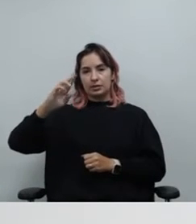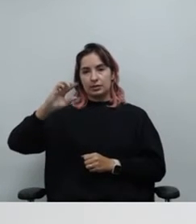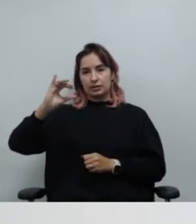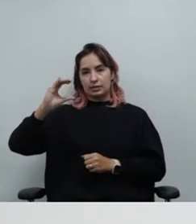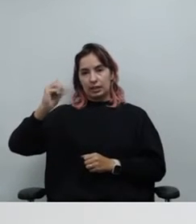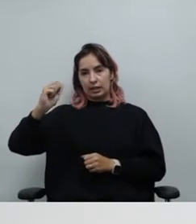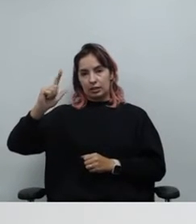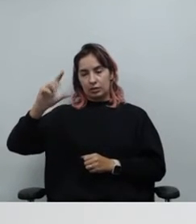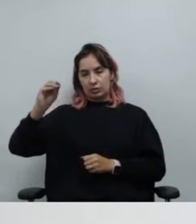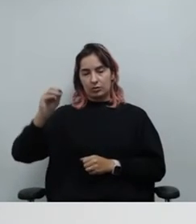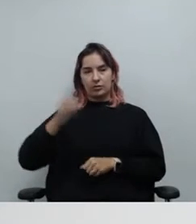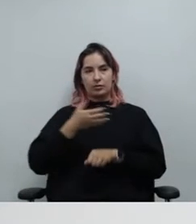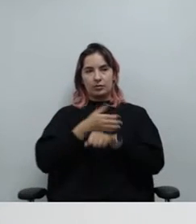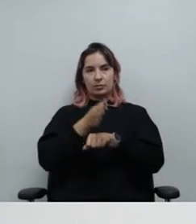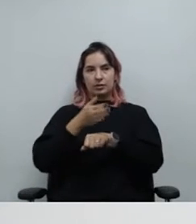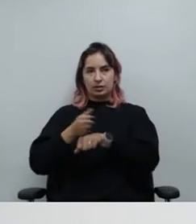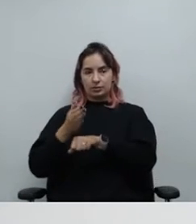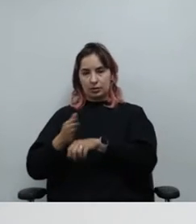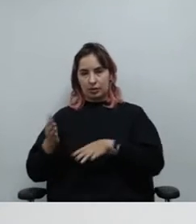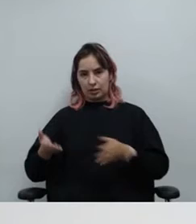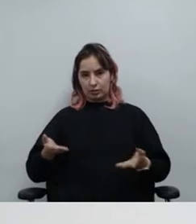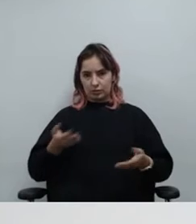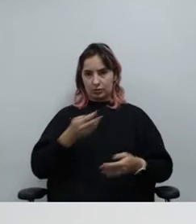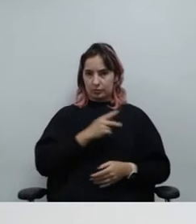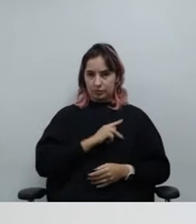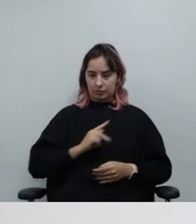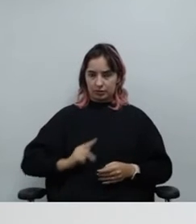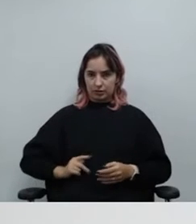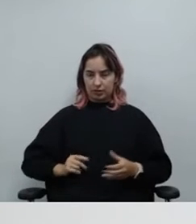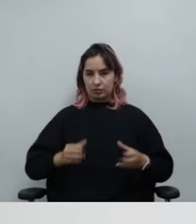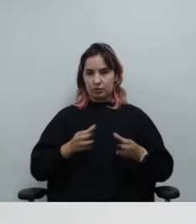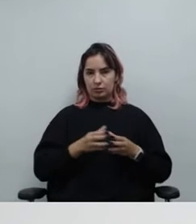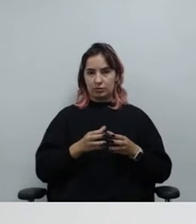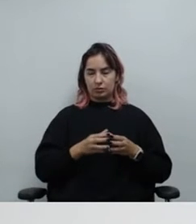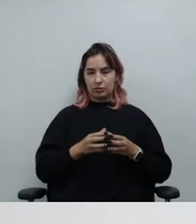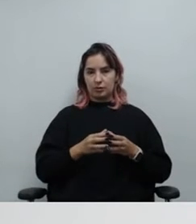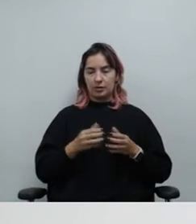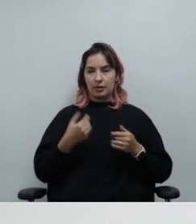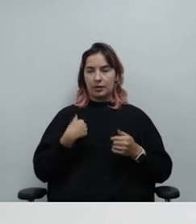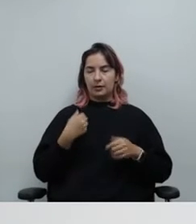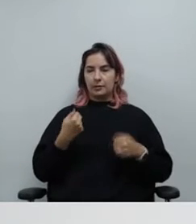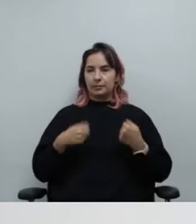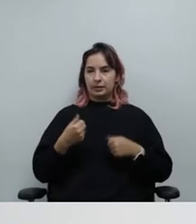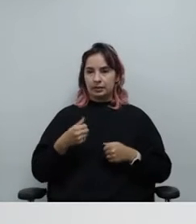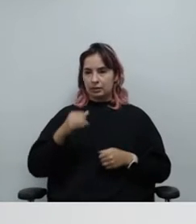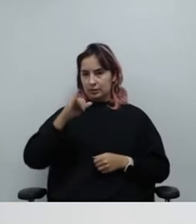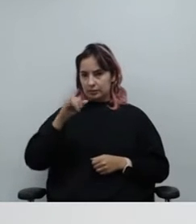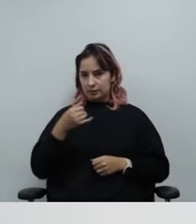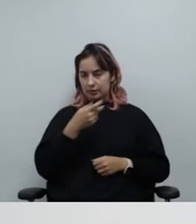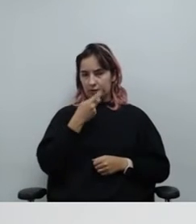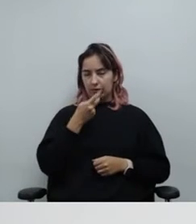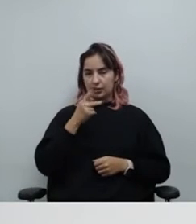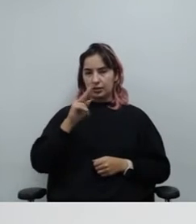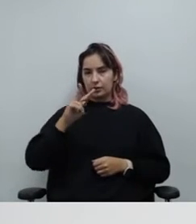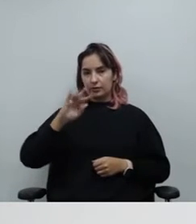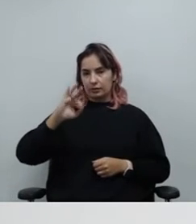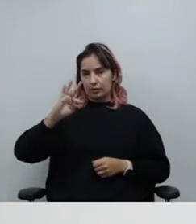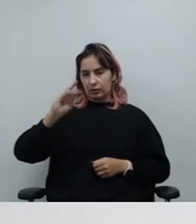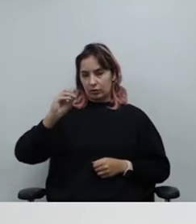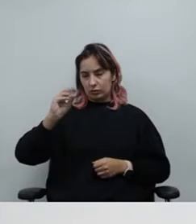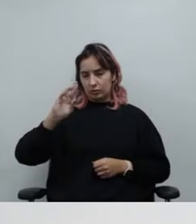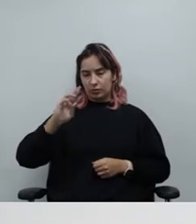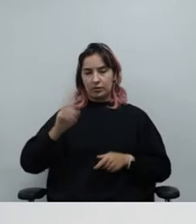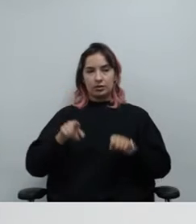de Heteroidentificação há anos, agora presidindo essa comissão. Eu não poderia deixar, aproveitando a fala do Vitor aqui, de também fazer